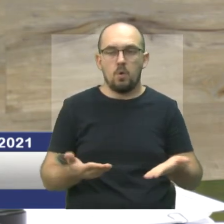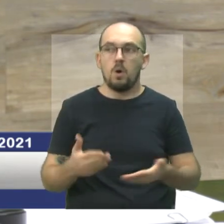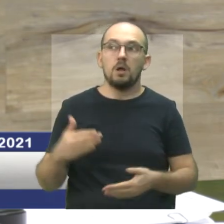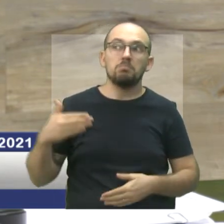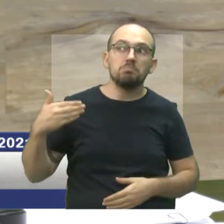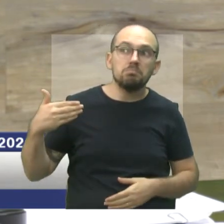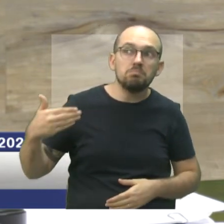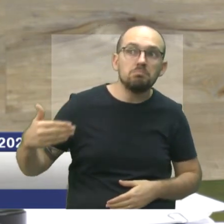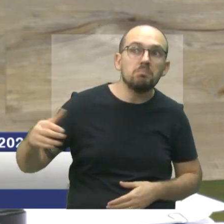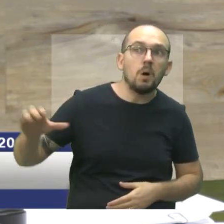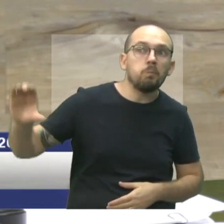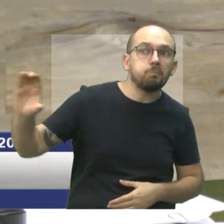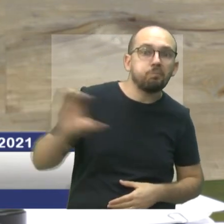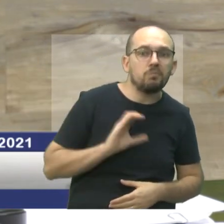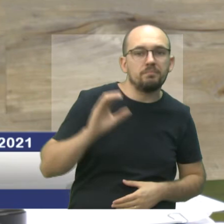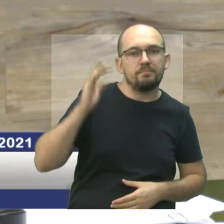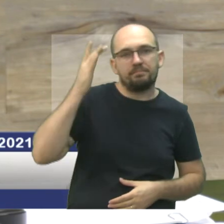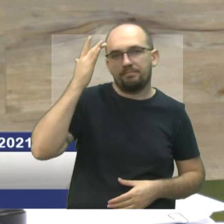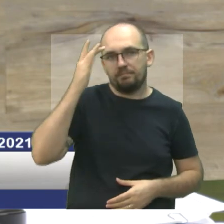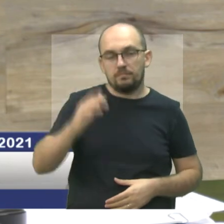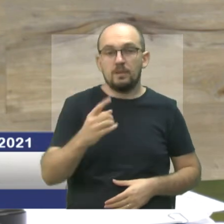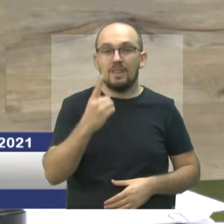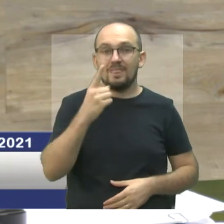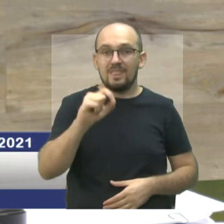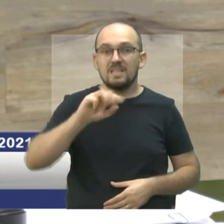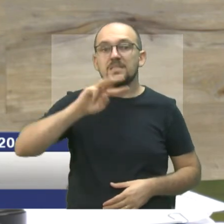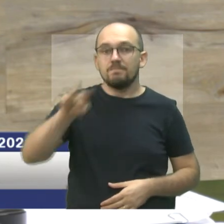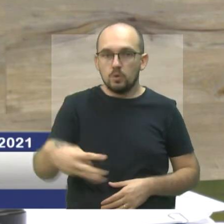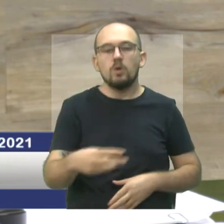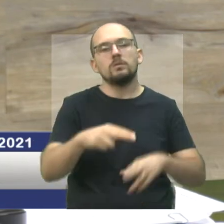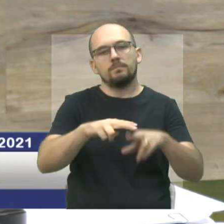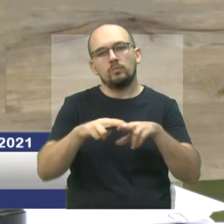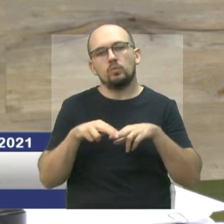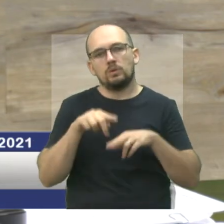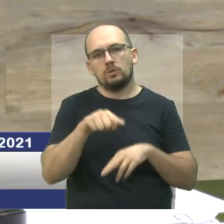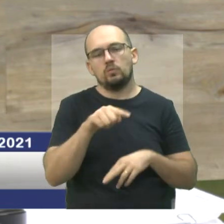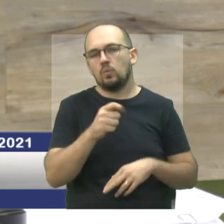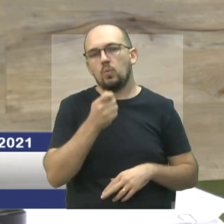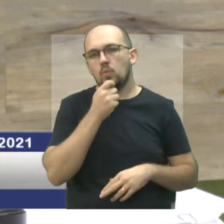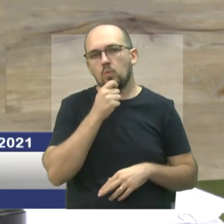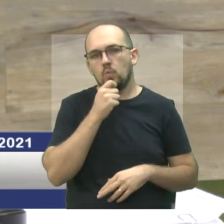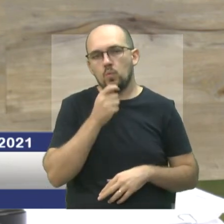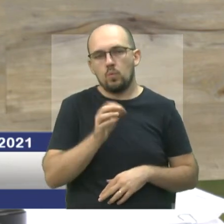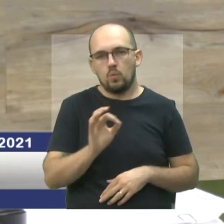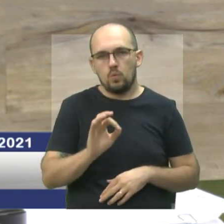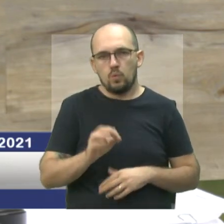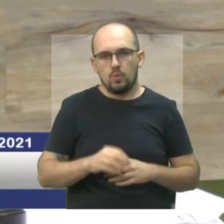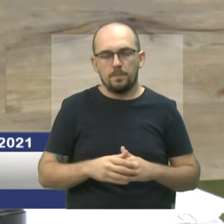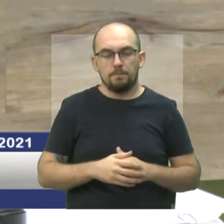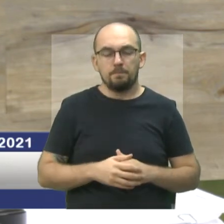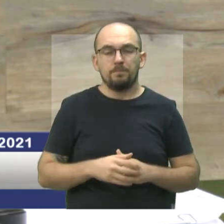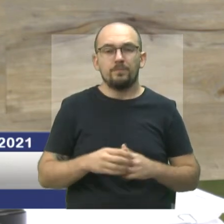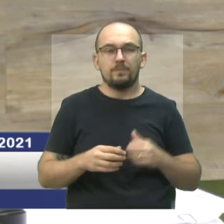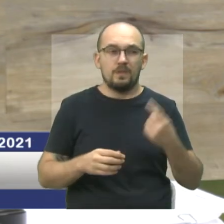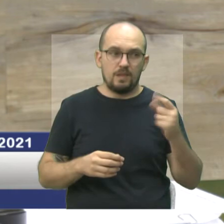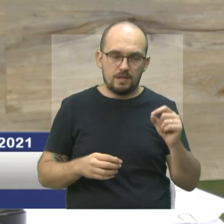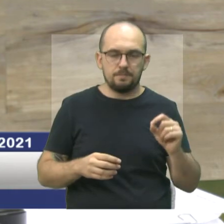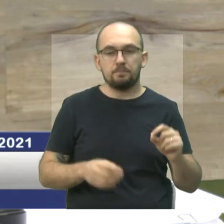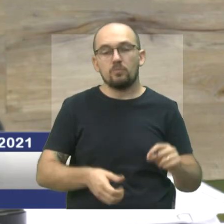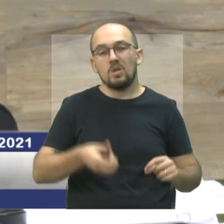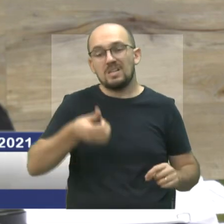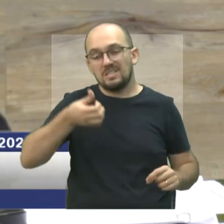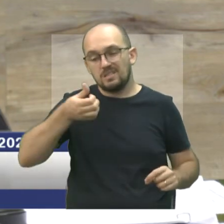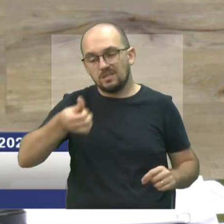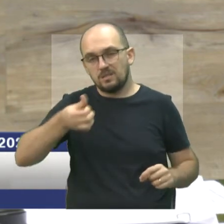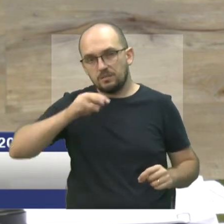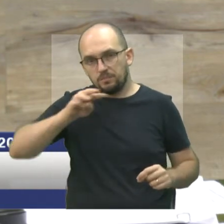entrem nesse exercício. Então, 10 milhões é basicamente isso, tá? Em 6 milhões, é basicamente as transferências